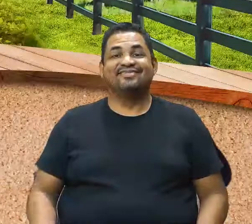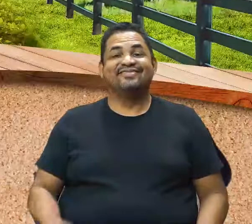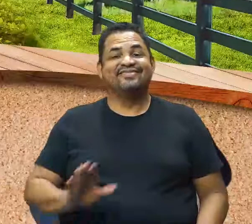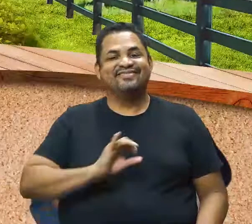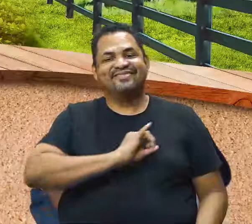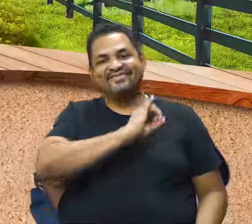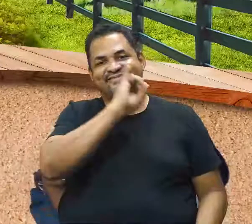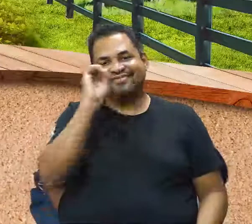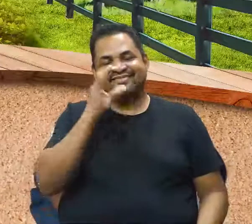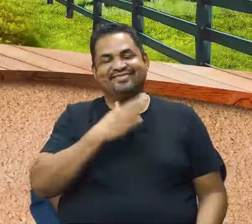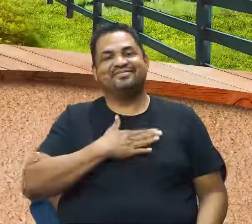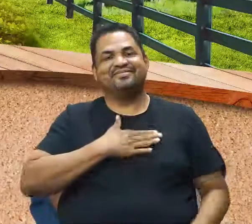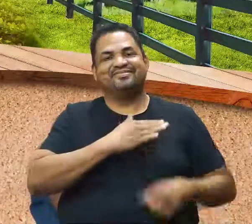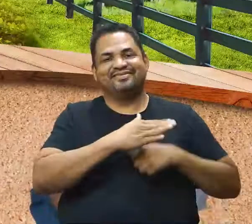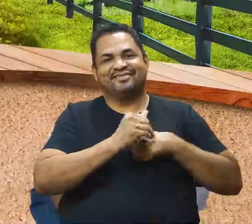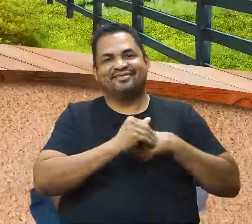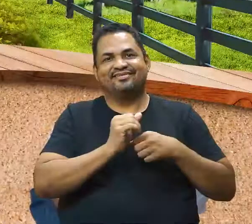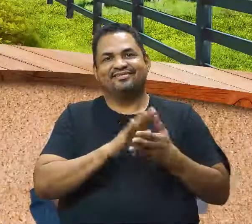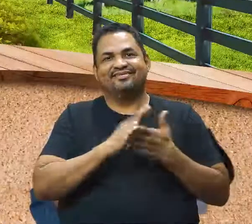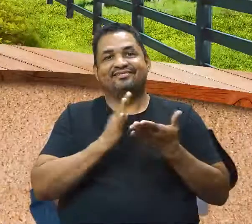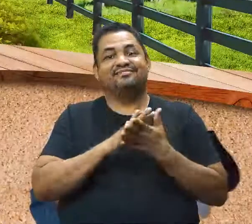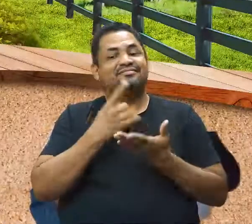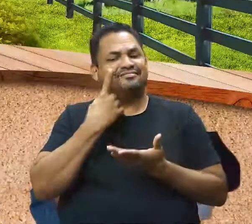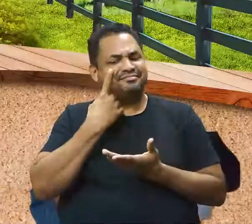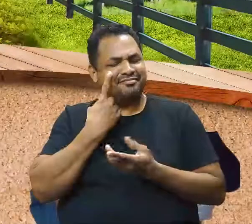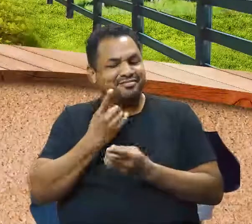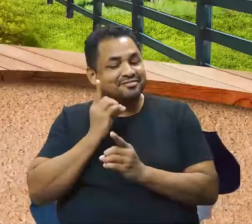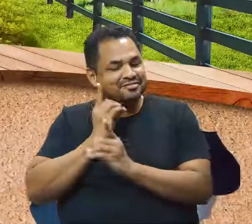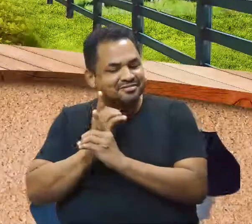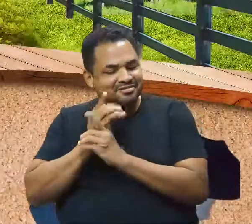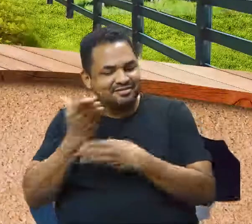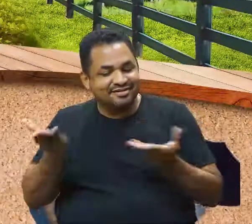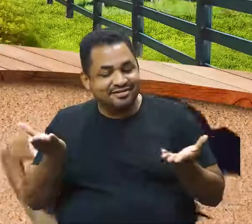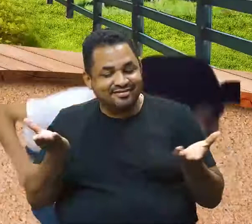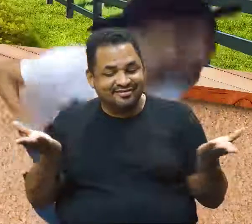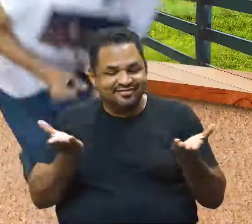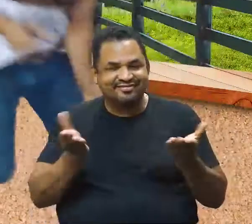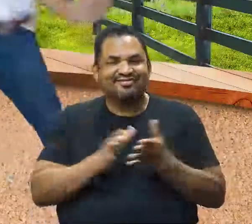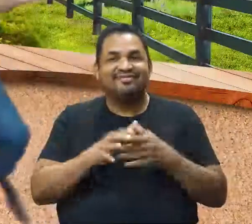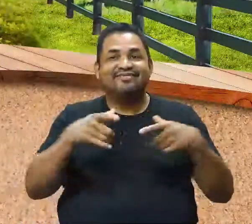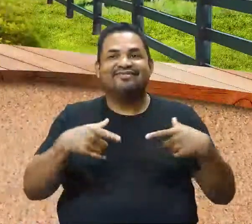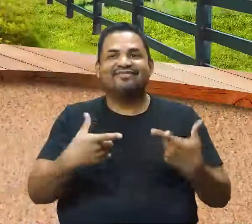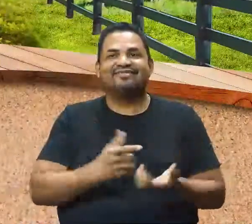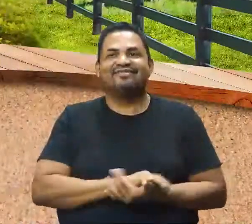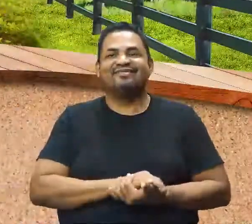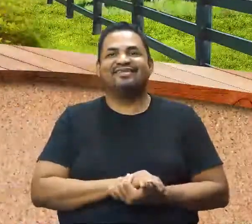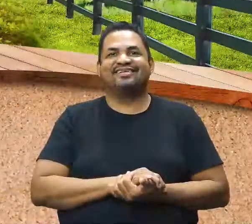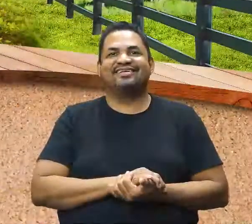meus queridos, adivinha onde é que eu estou?